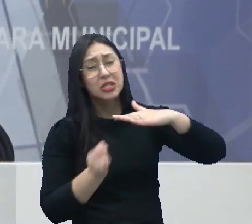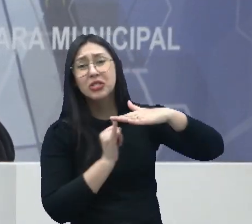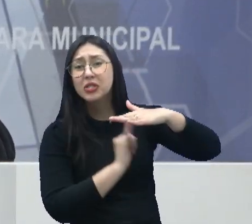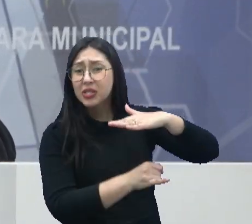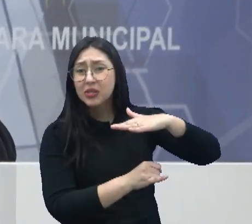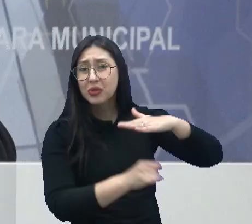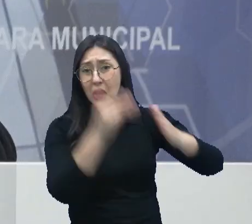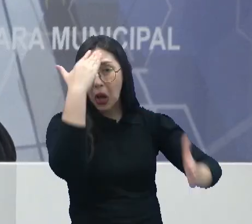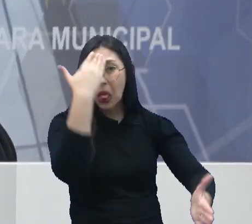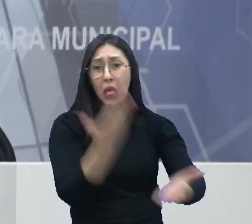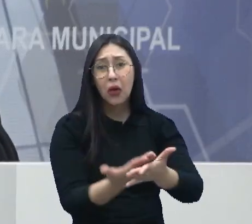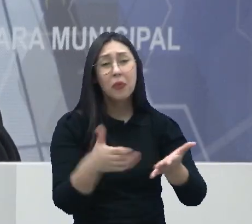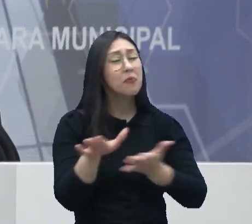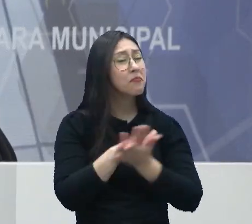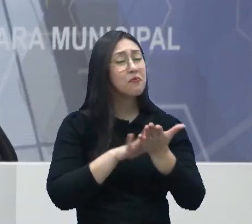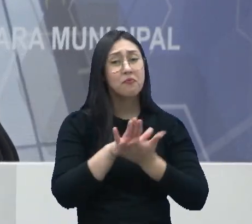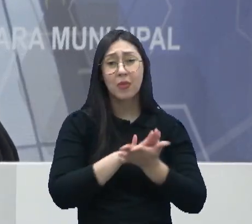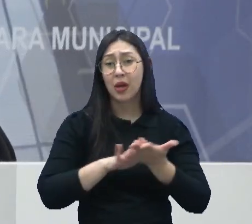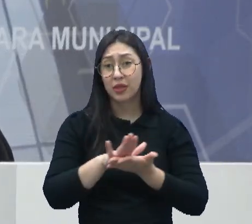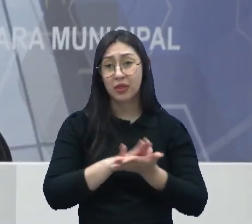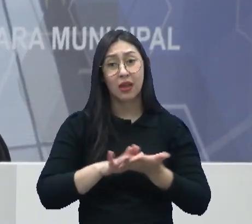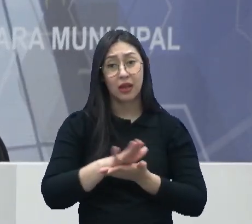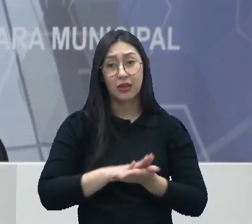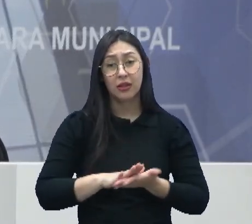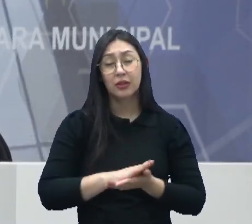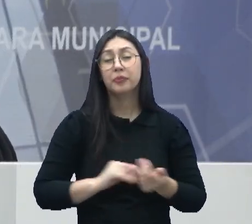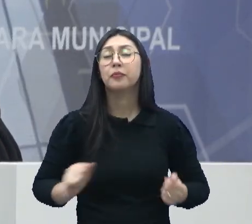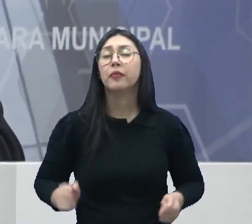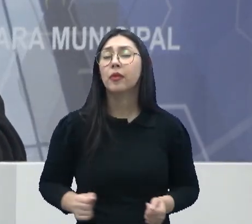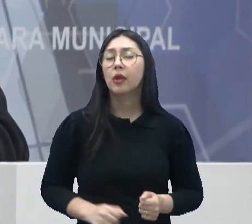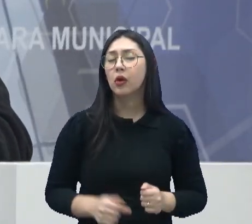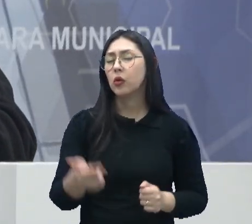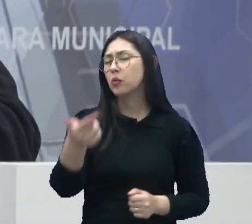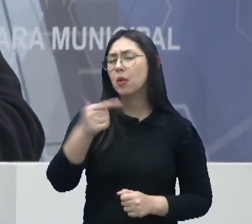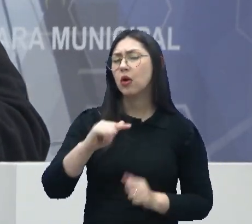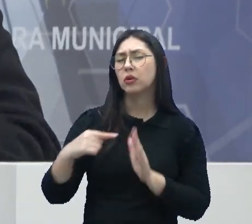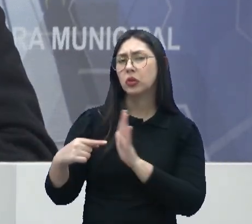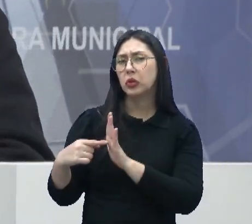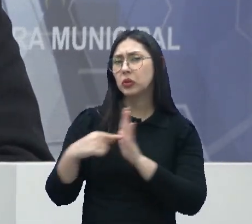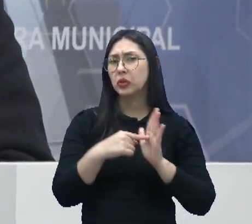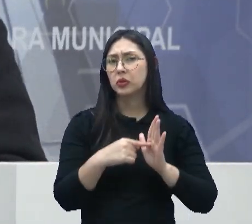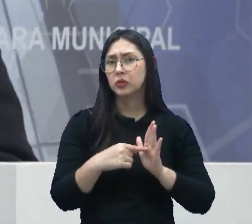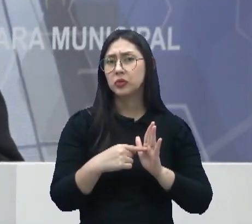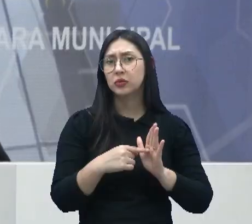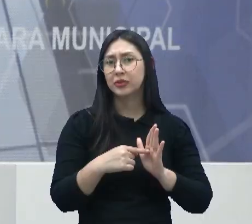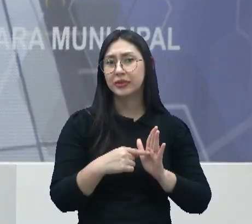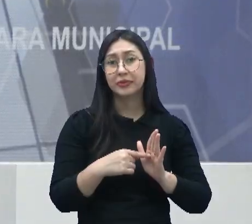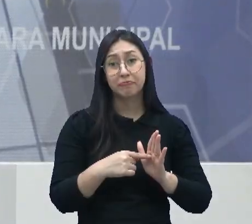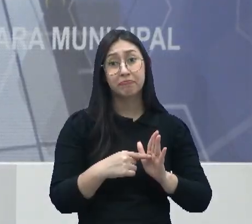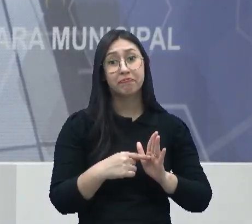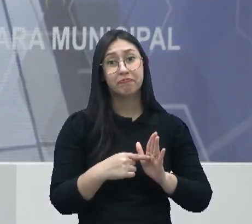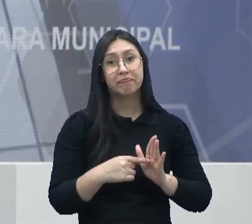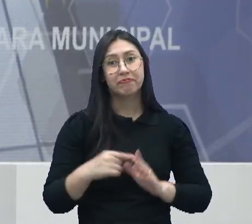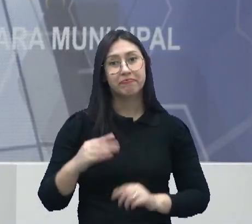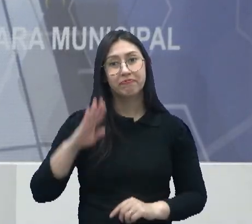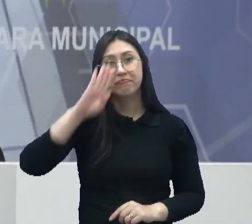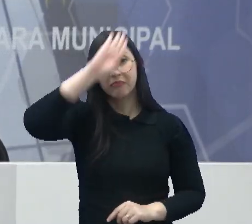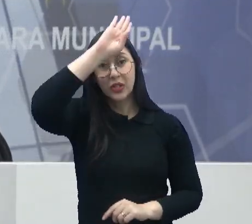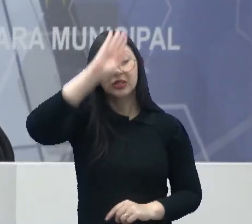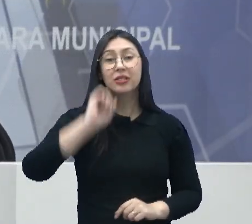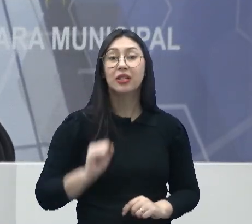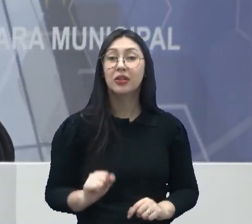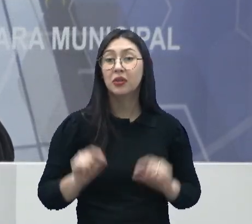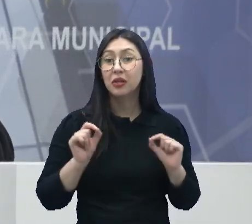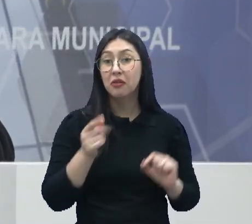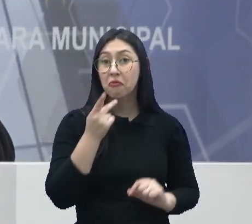nenhuma credibilidade no nosso país. Uma outra denúncia que foi feita aqui pela vereadora, com relação ao presidente Bolsonaro,